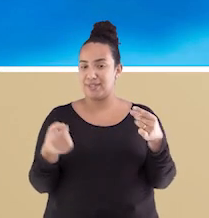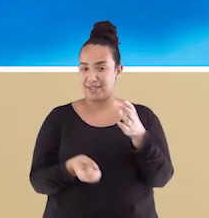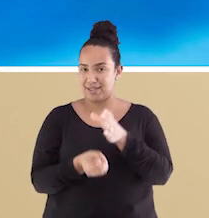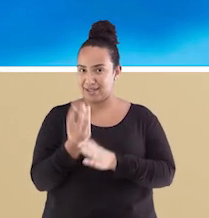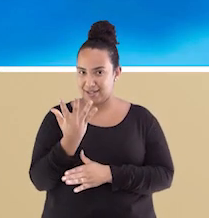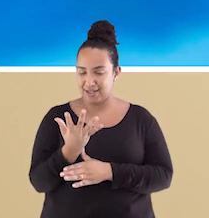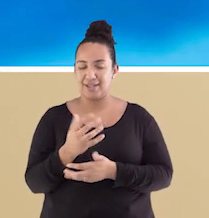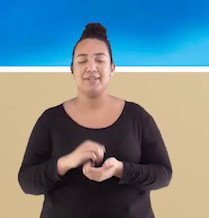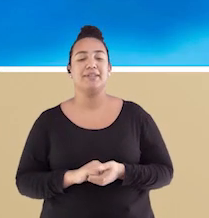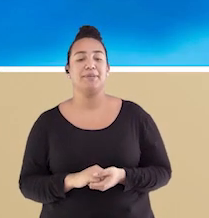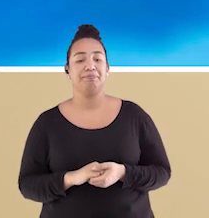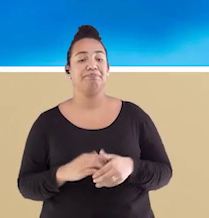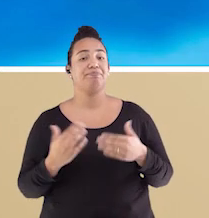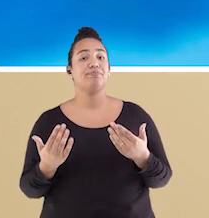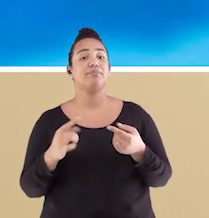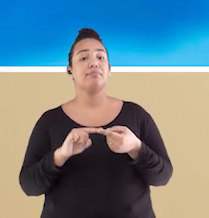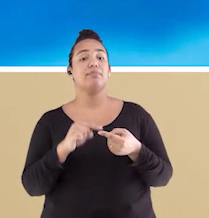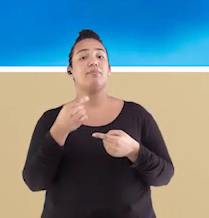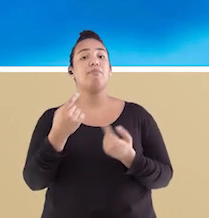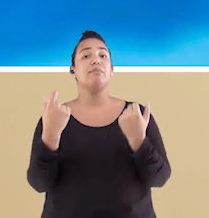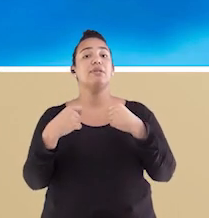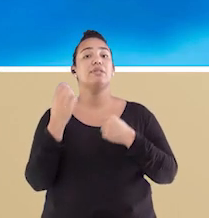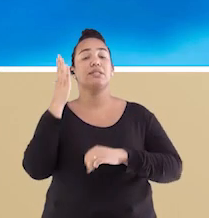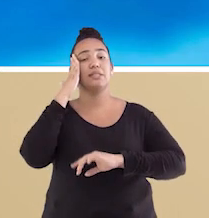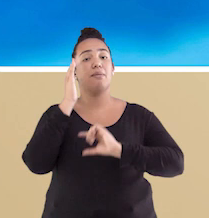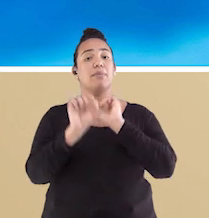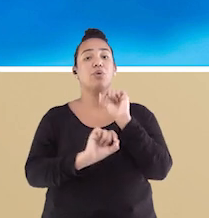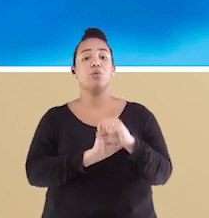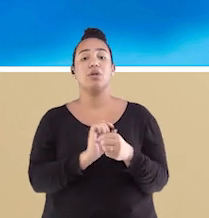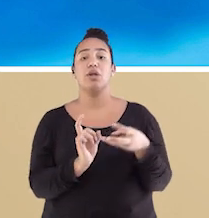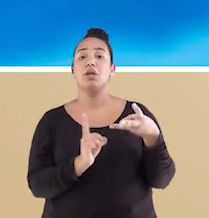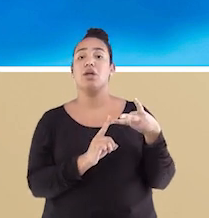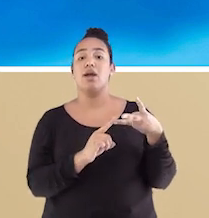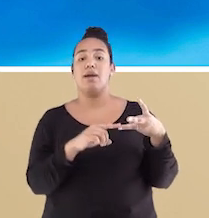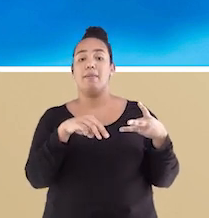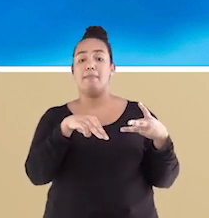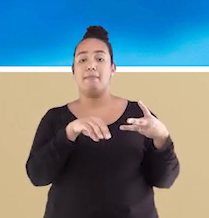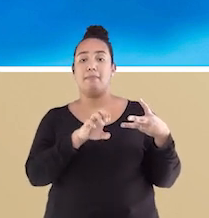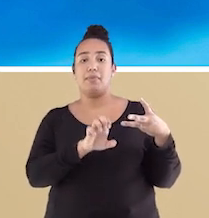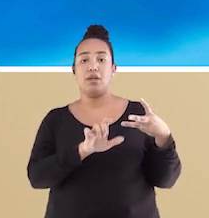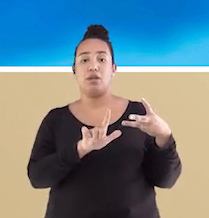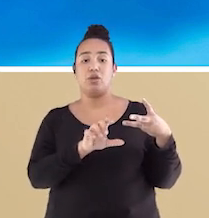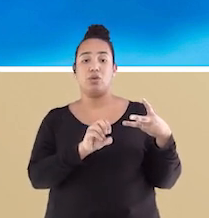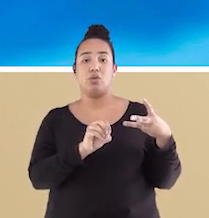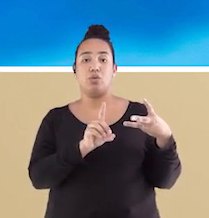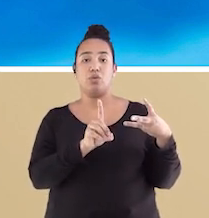Depois, temos que definir a melodia, que, a grosso modo, é o jeito que vamos